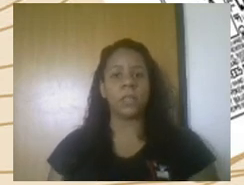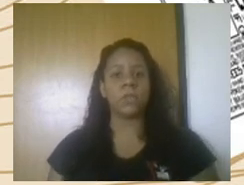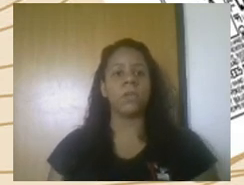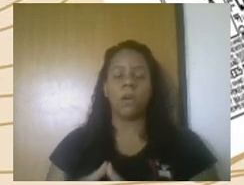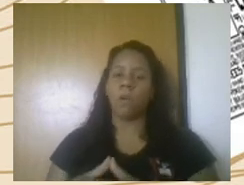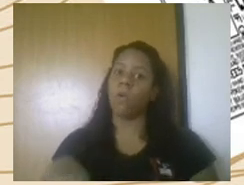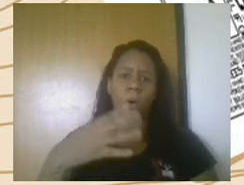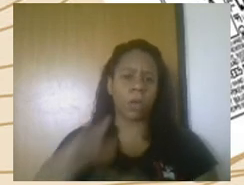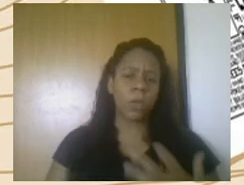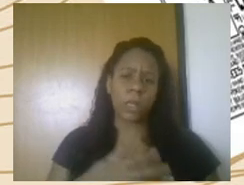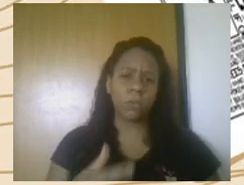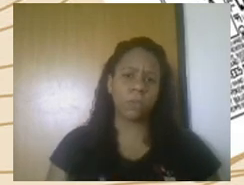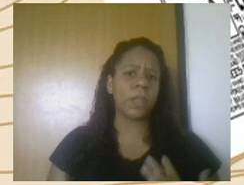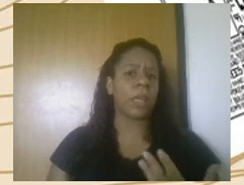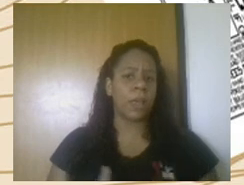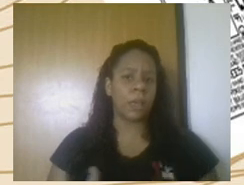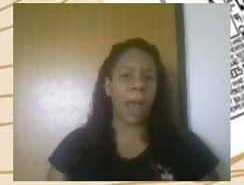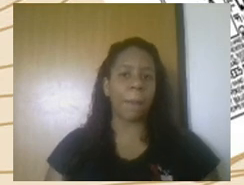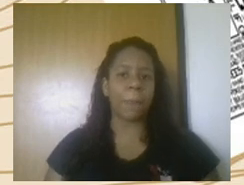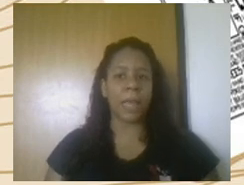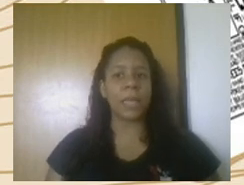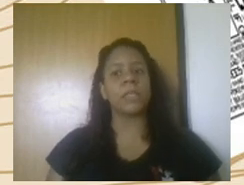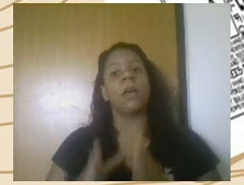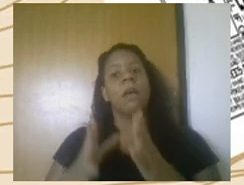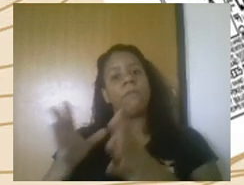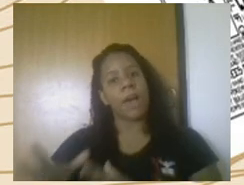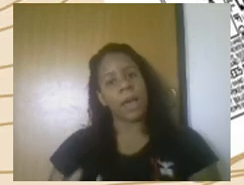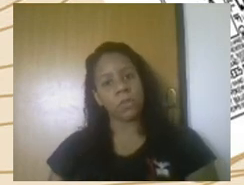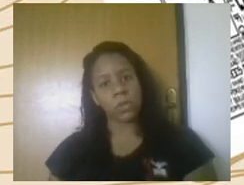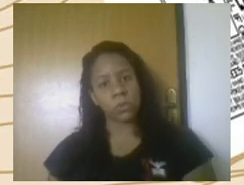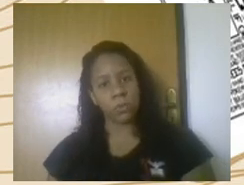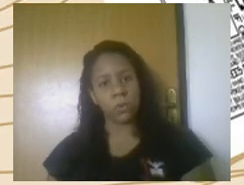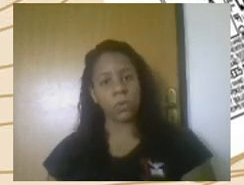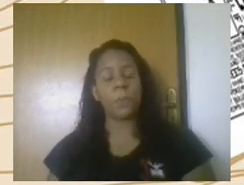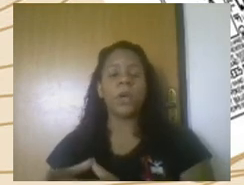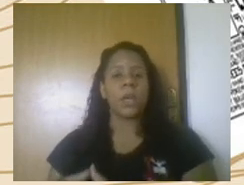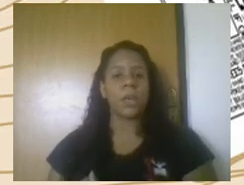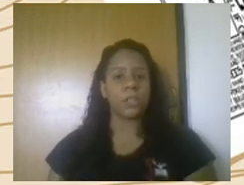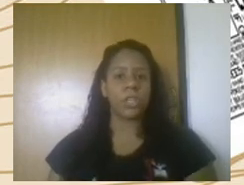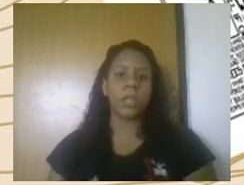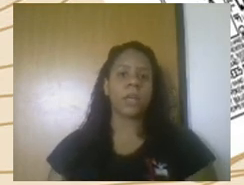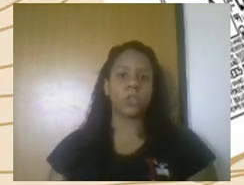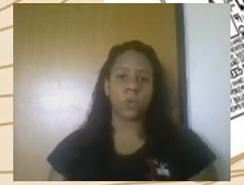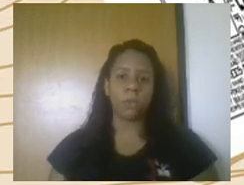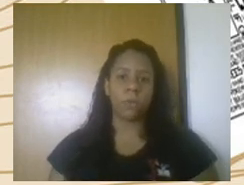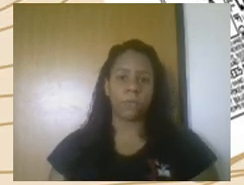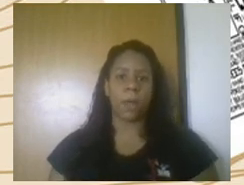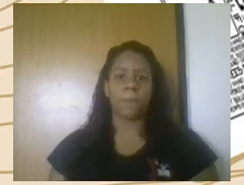relacionada a isso, ou qualquer outra dúvida que apareça, vai no nosso grupo e